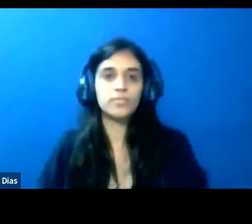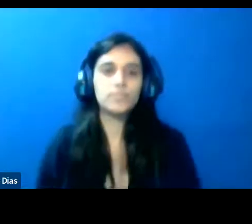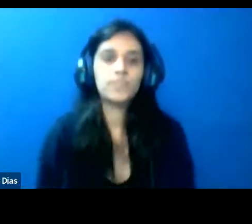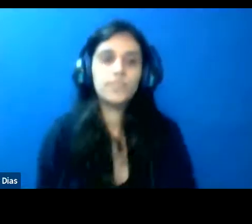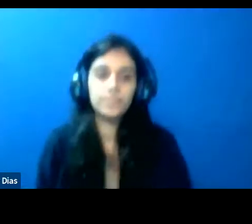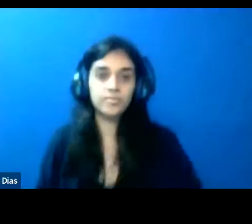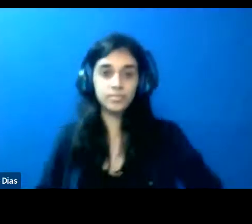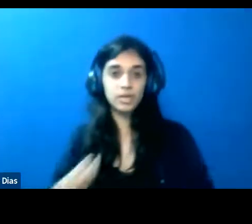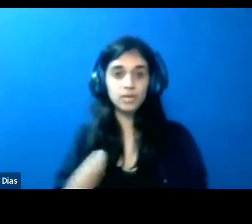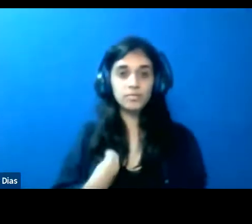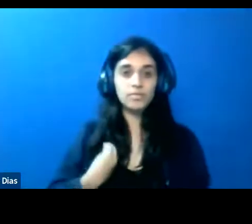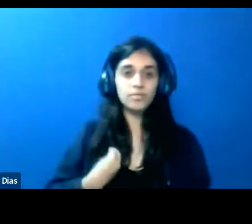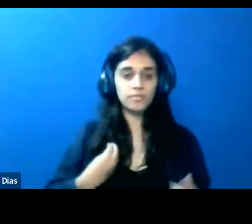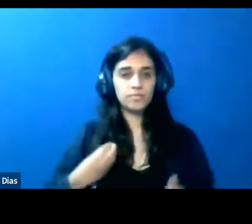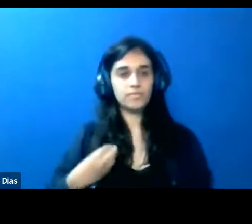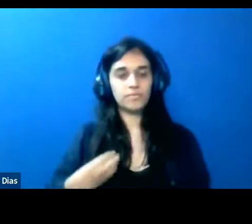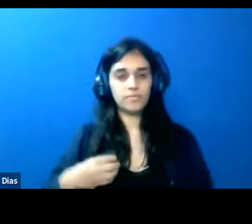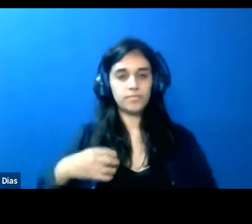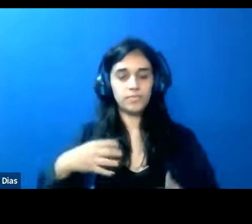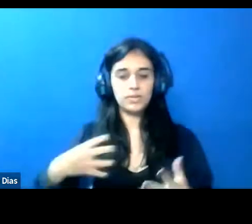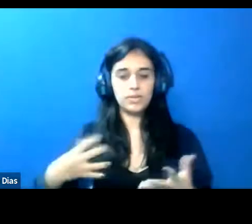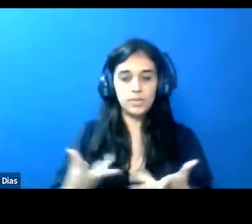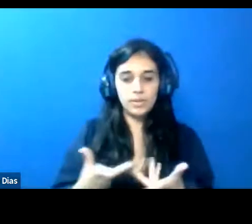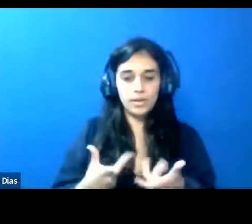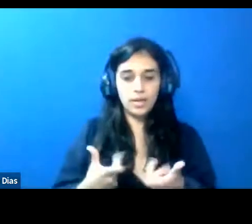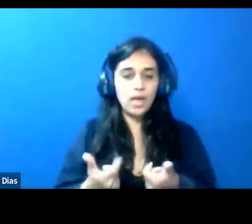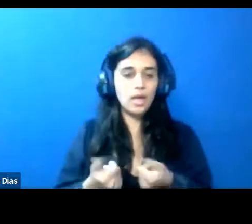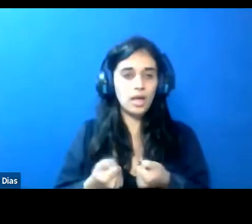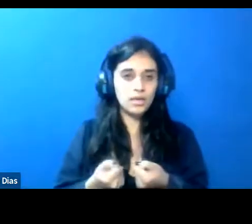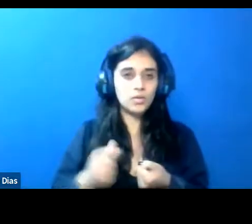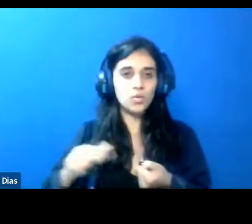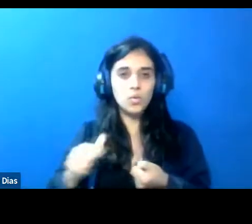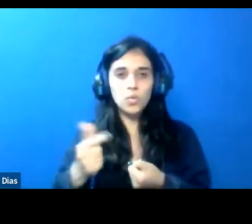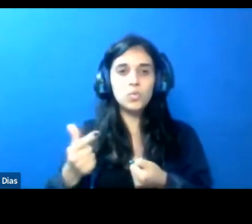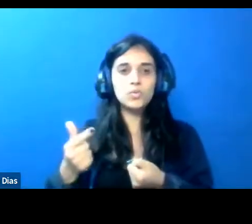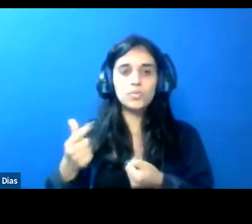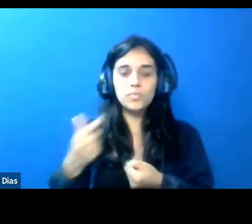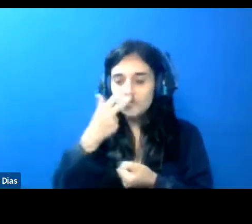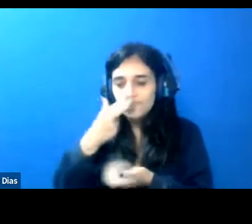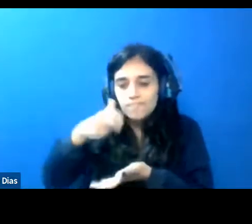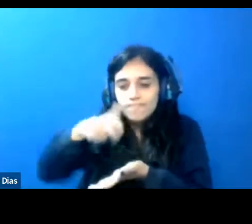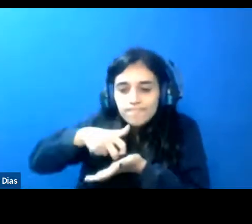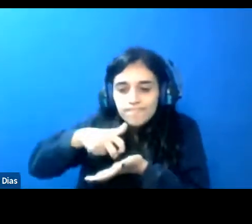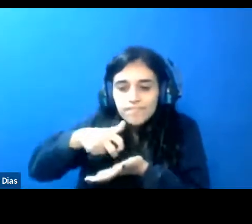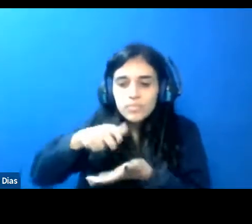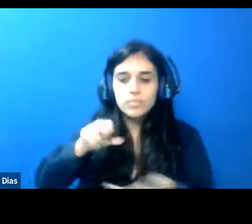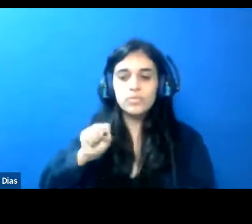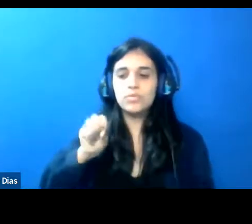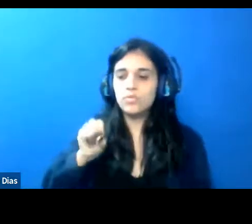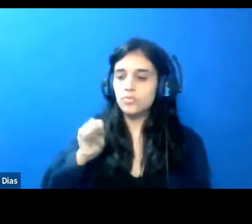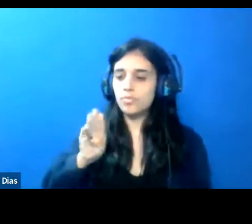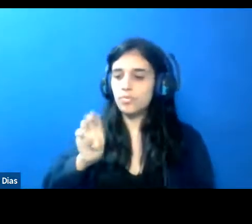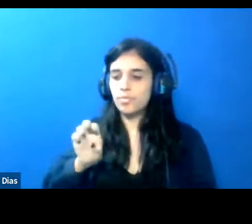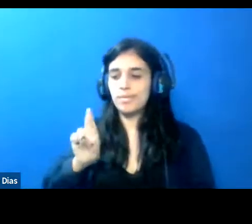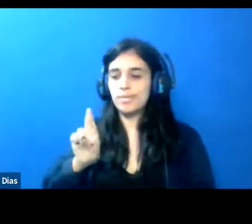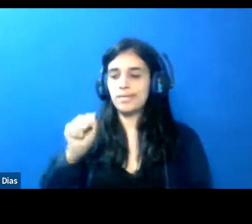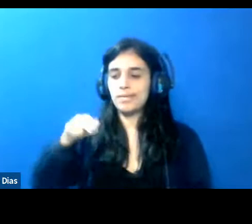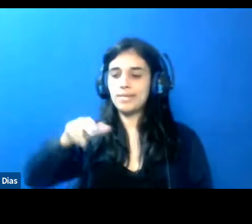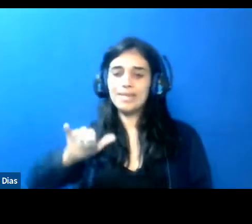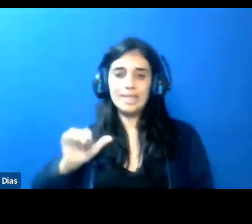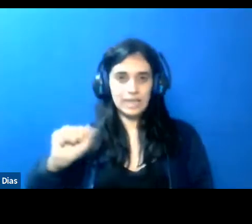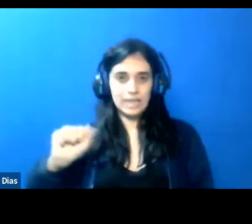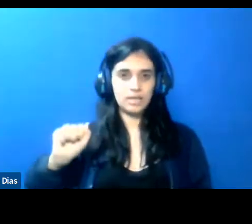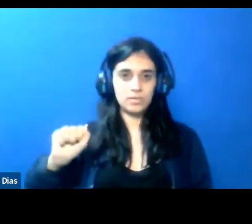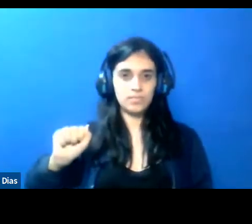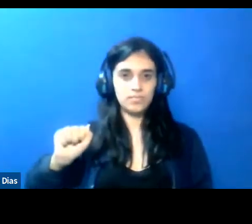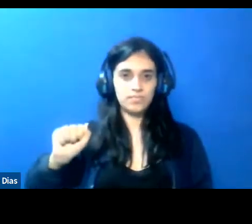seria comunidade camponesa e outro eixo soberania, que é o ponto que eu quero chegar do tema hoje, que está